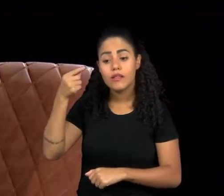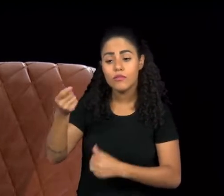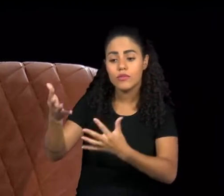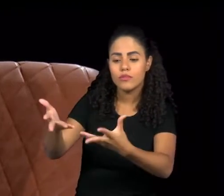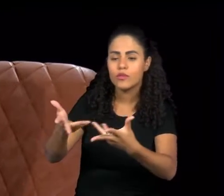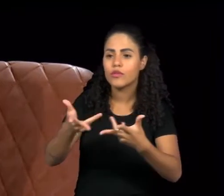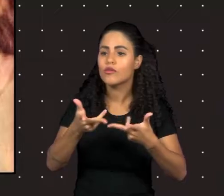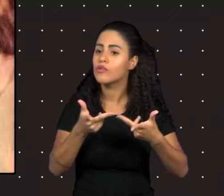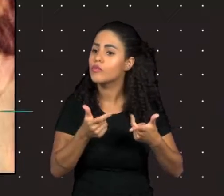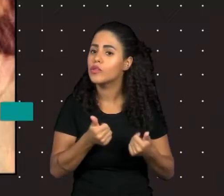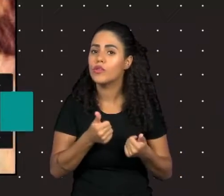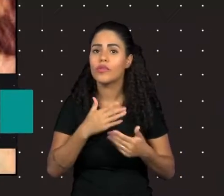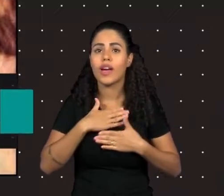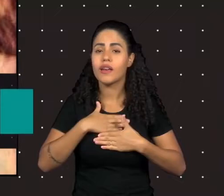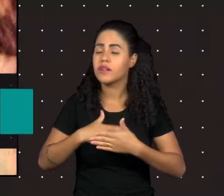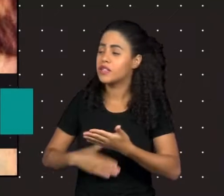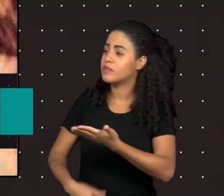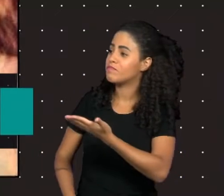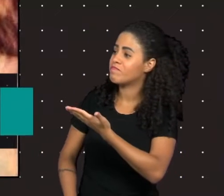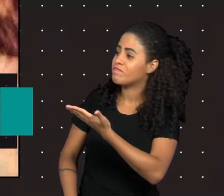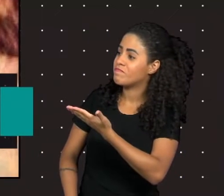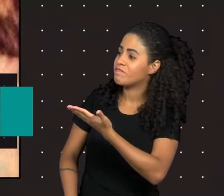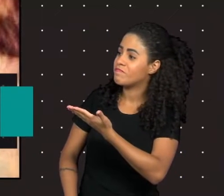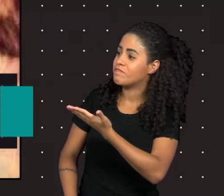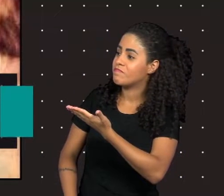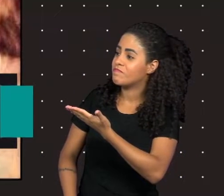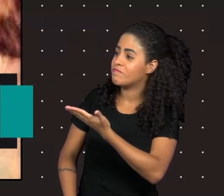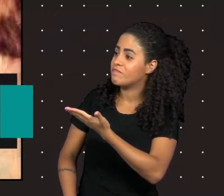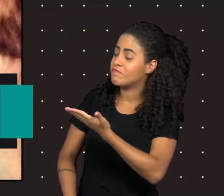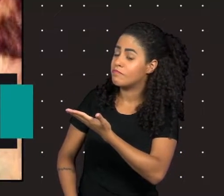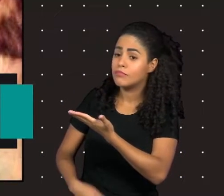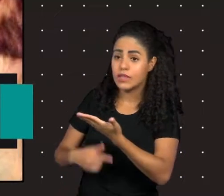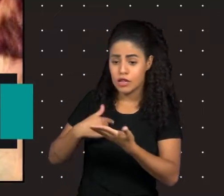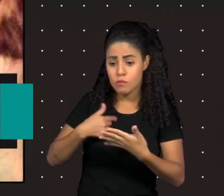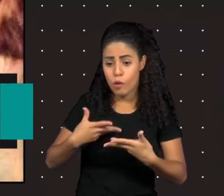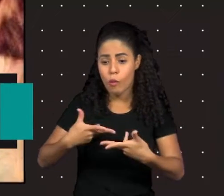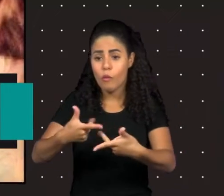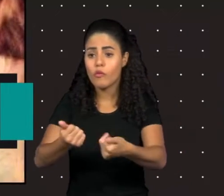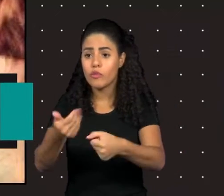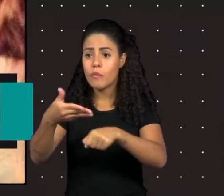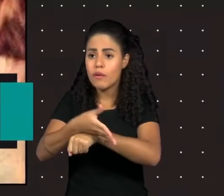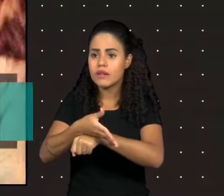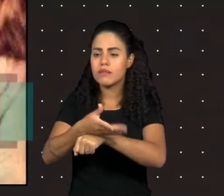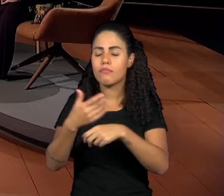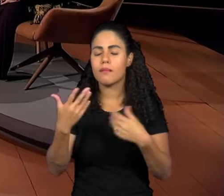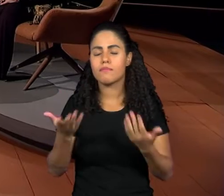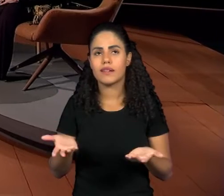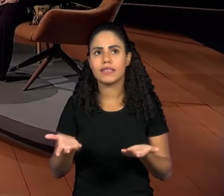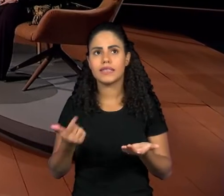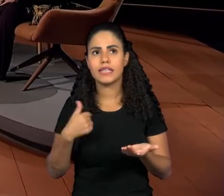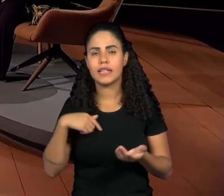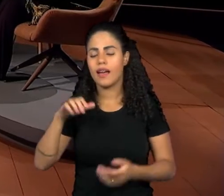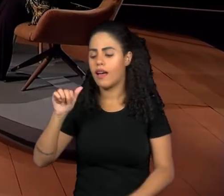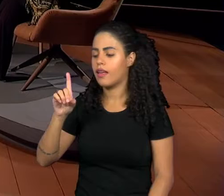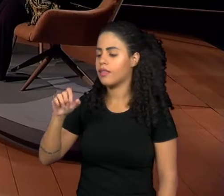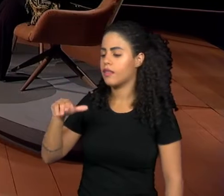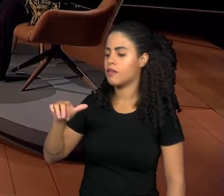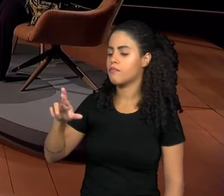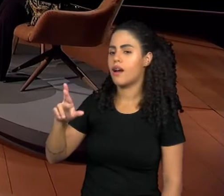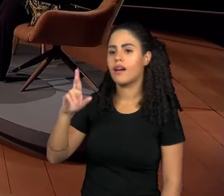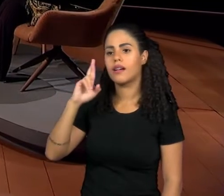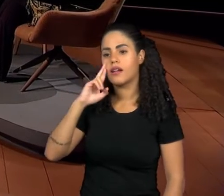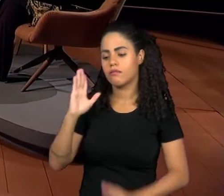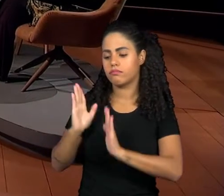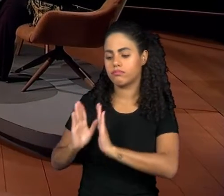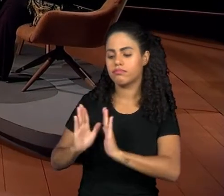o Hair, e eu fiquei absolutamente enlouquecida com aquilo. Mas aí, o Adhemar respeitava tanto o processo